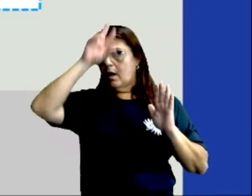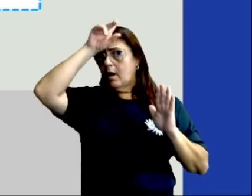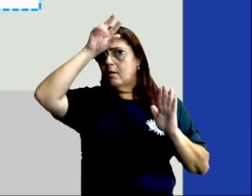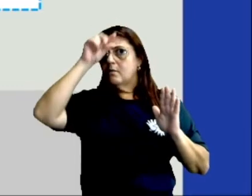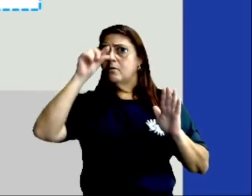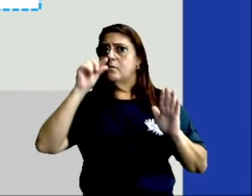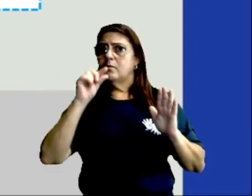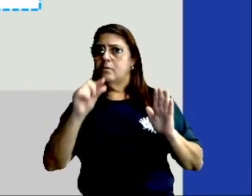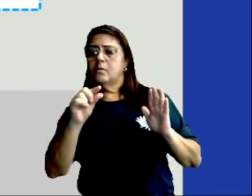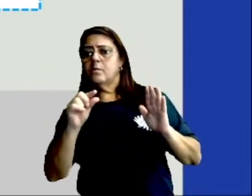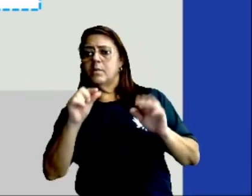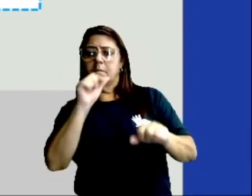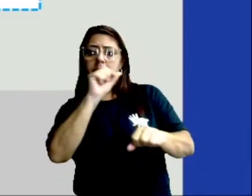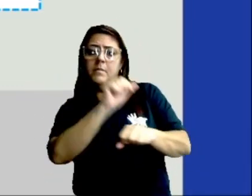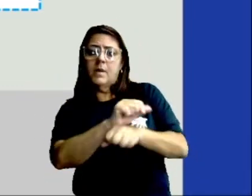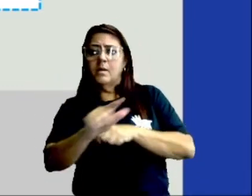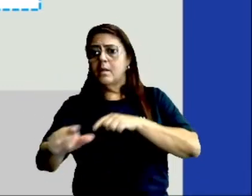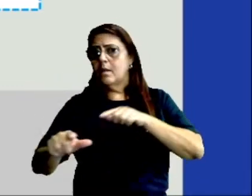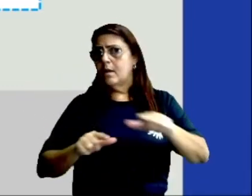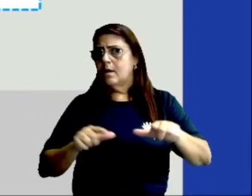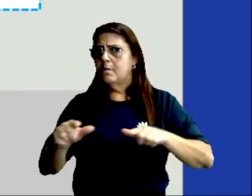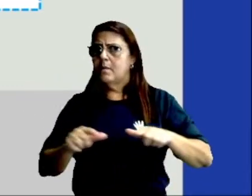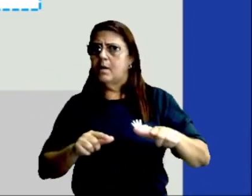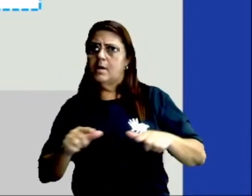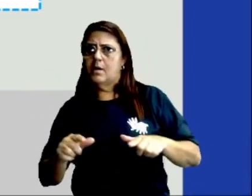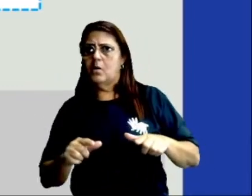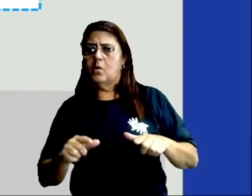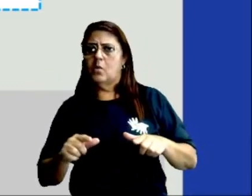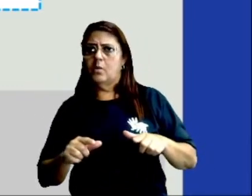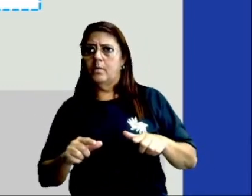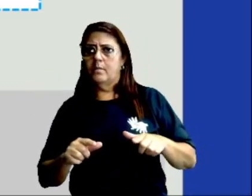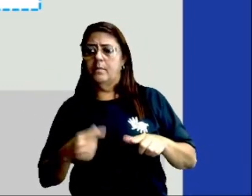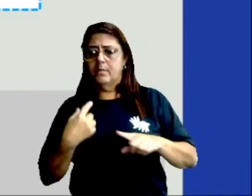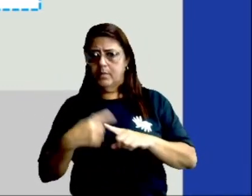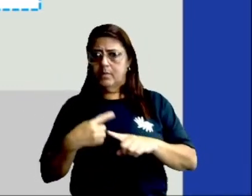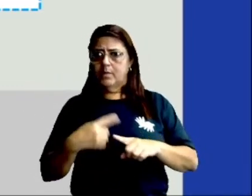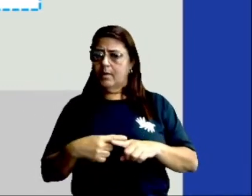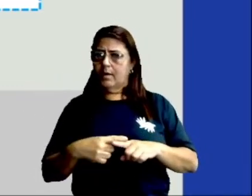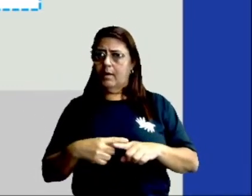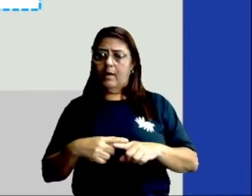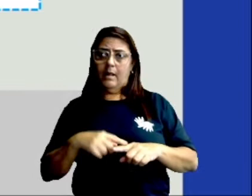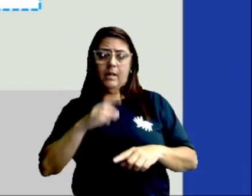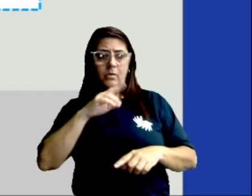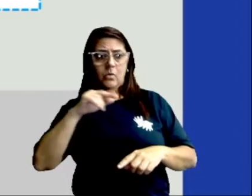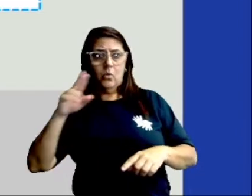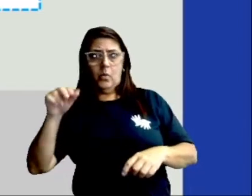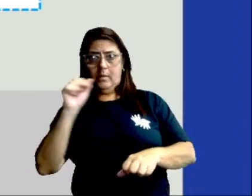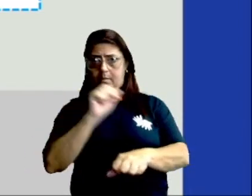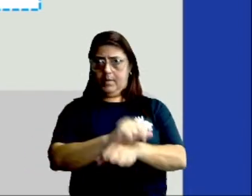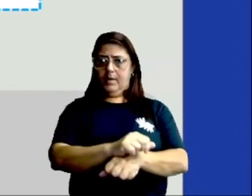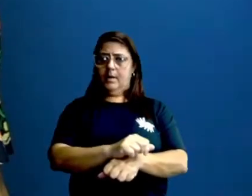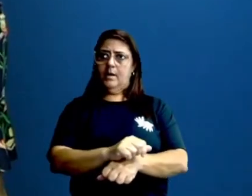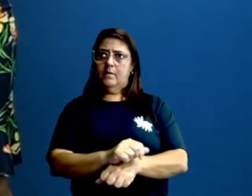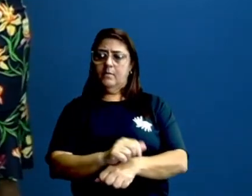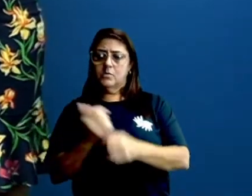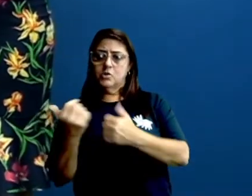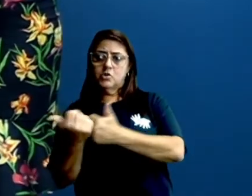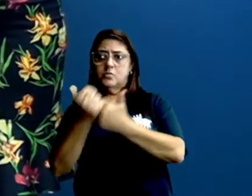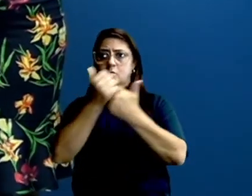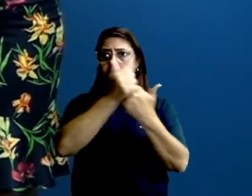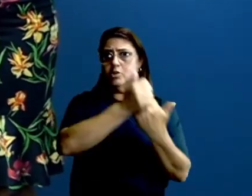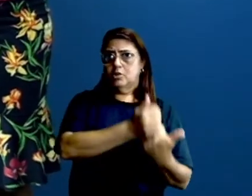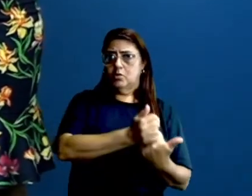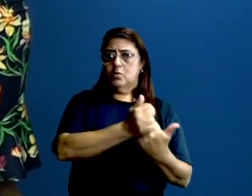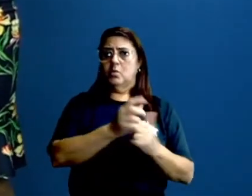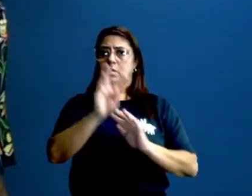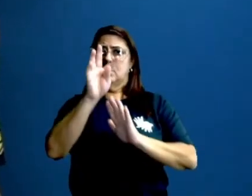formigas pararam de trabalhar, coisa que era contra os princípios delas. Então, quando a gente fala em substituição na produção